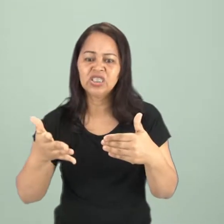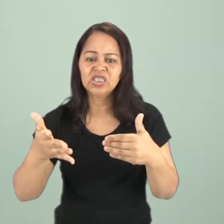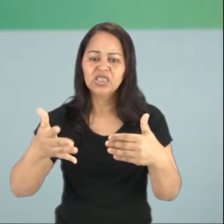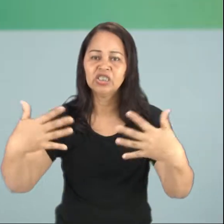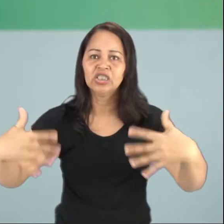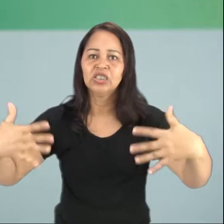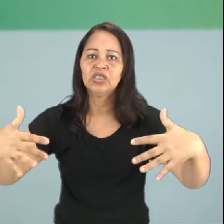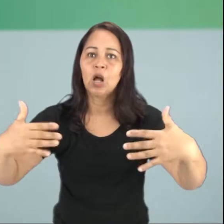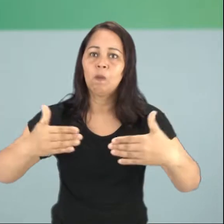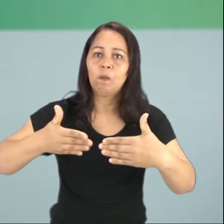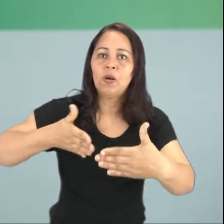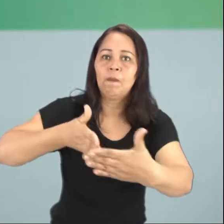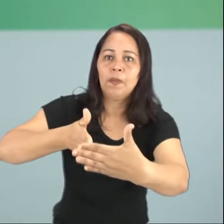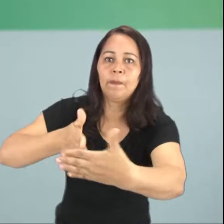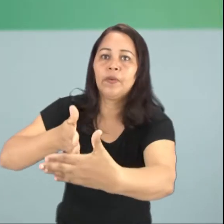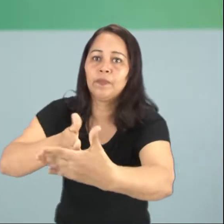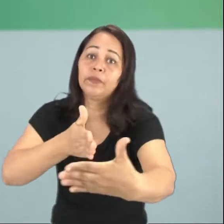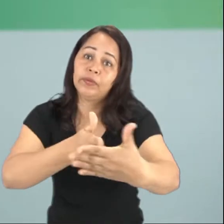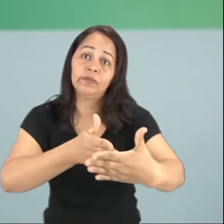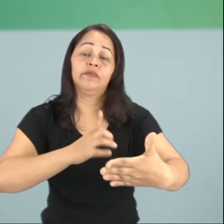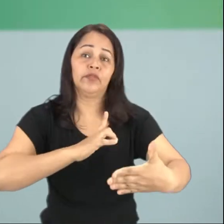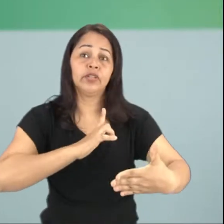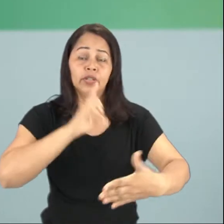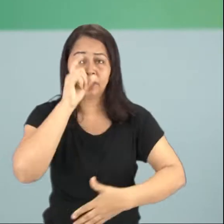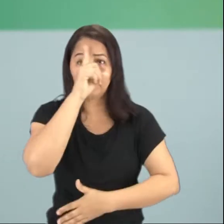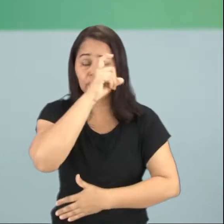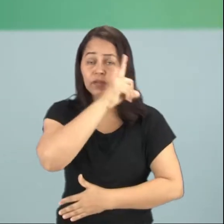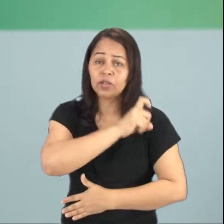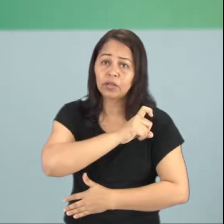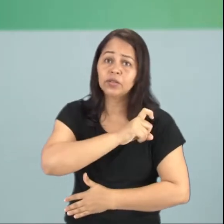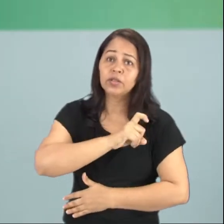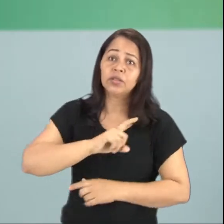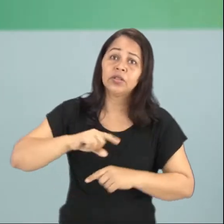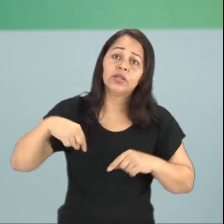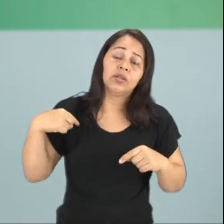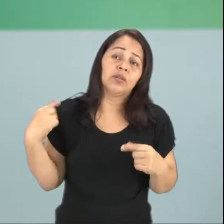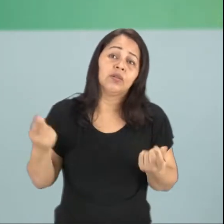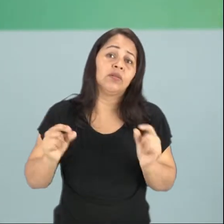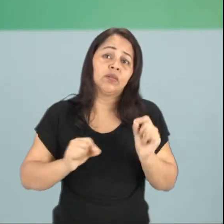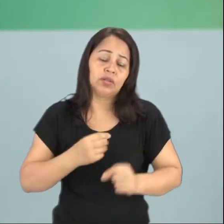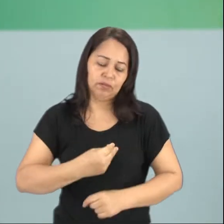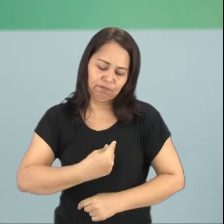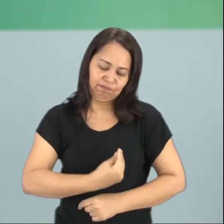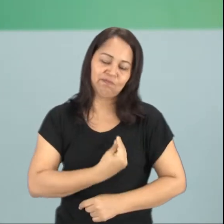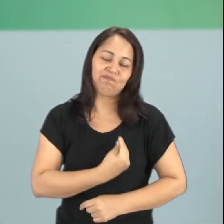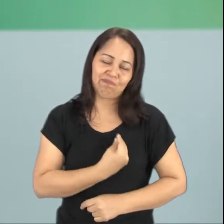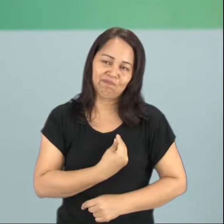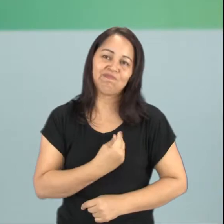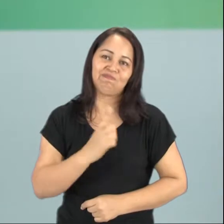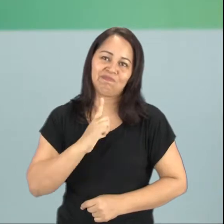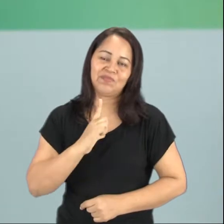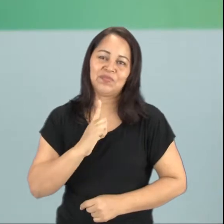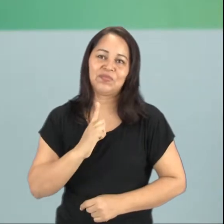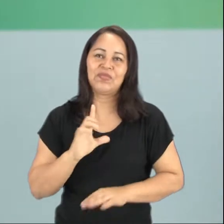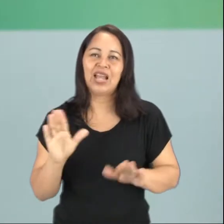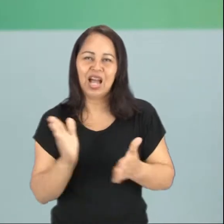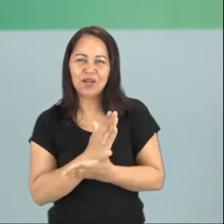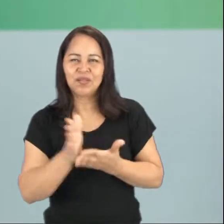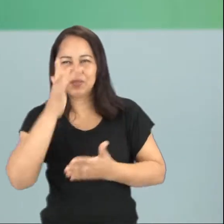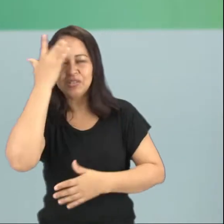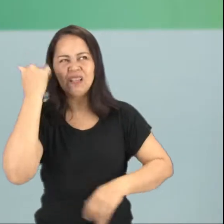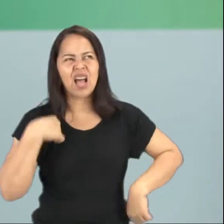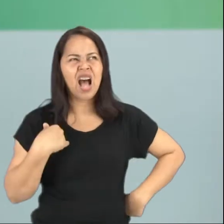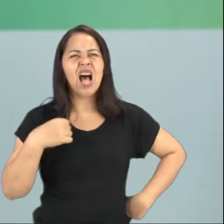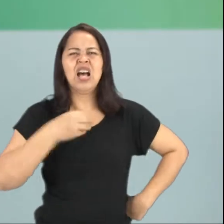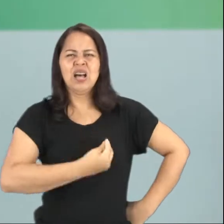muitas coisas boas, nós teremos dificuldades, e as dificuldades, elas fazem parte da vida. Muitas pessoas falam assim: ah, a vida ela é